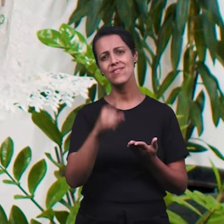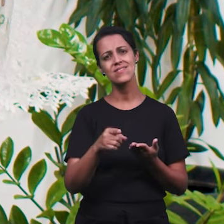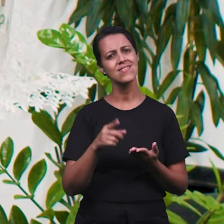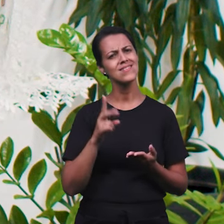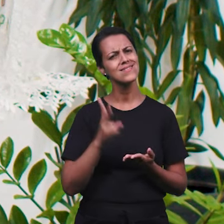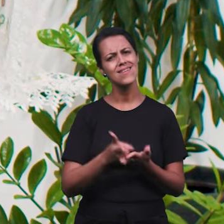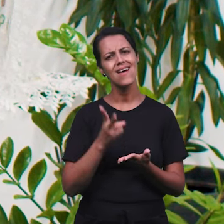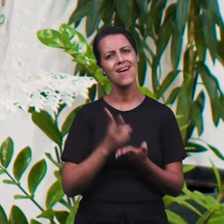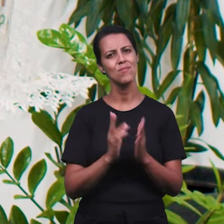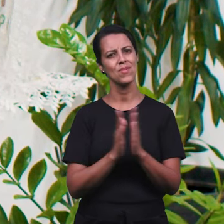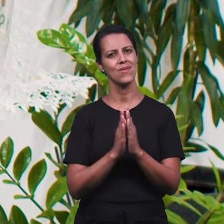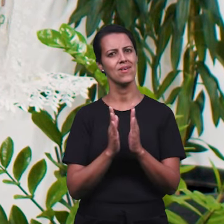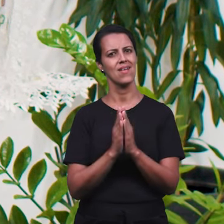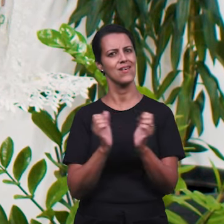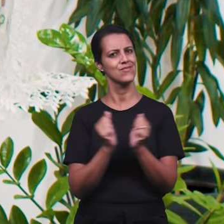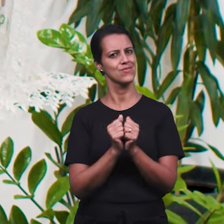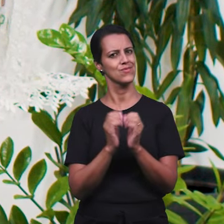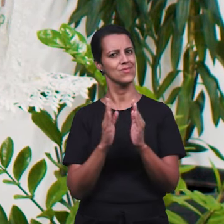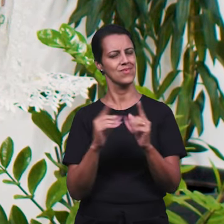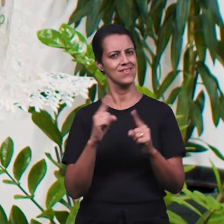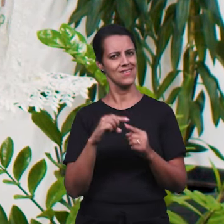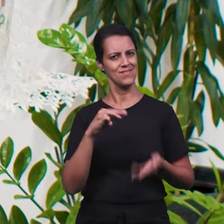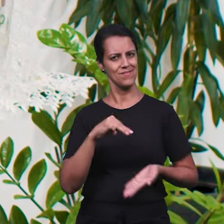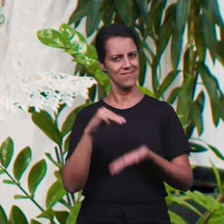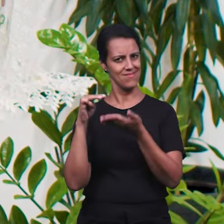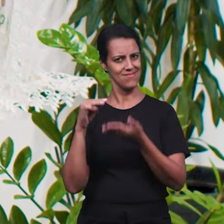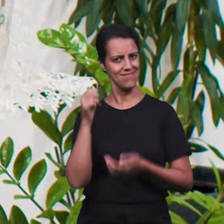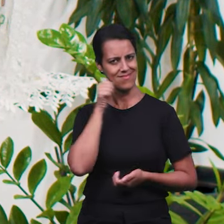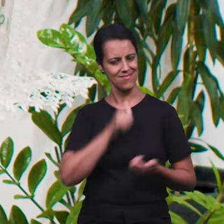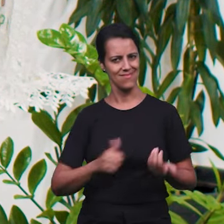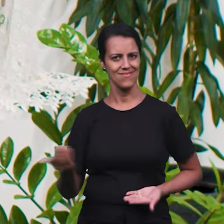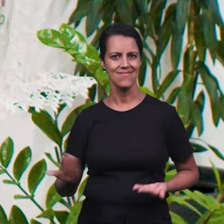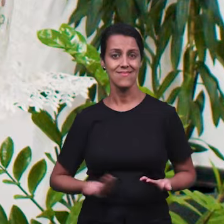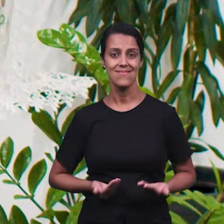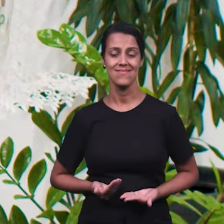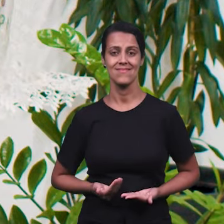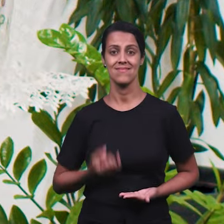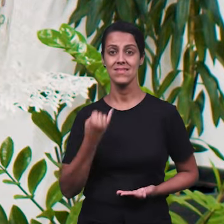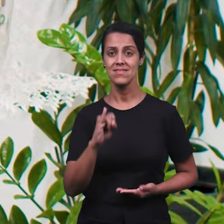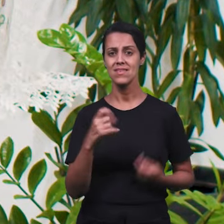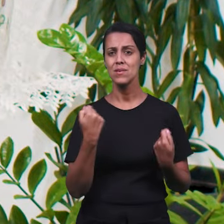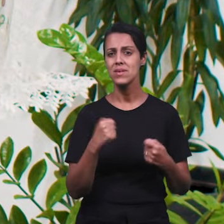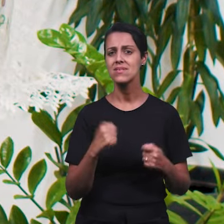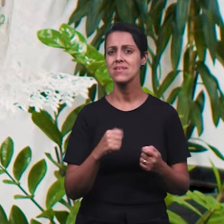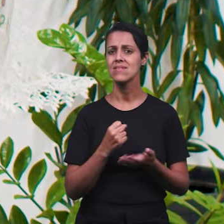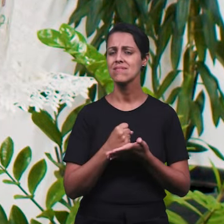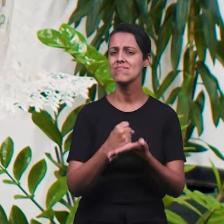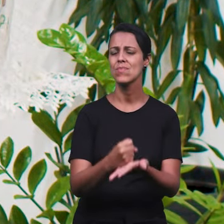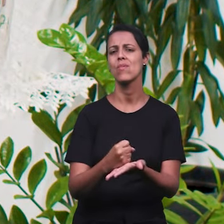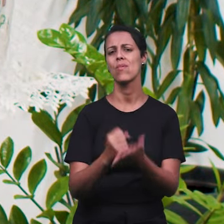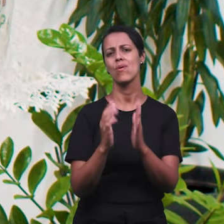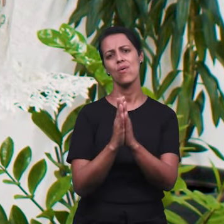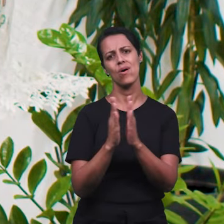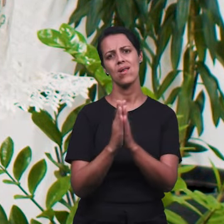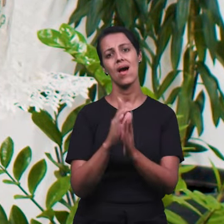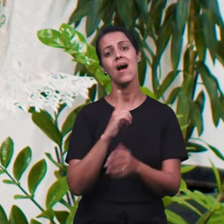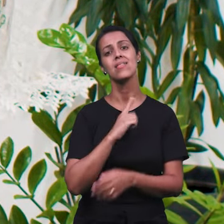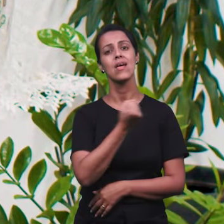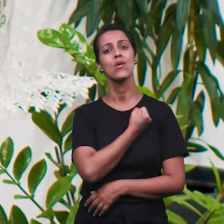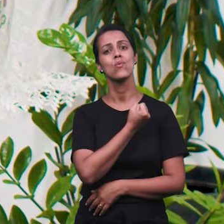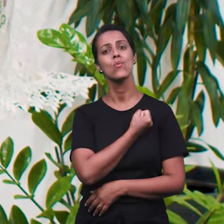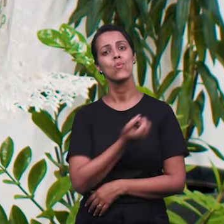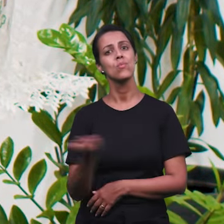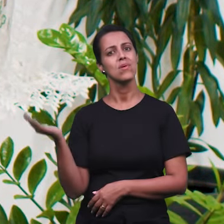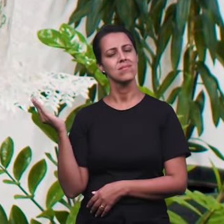convite para permanecer em oração com as irmãs da igreja cristã Maranata se você deseja uma assistência de uma oração tem um número